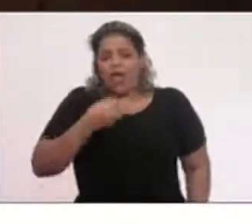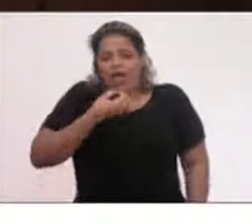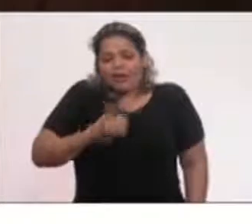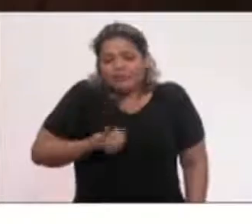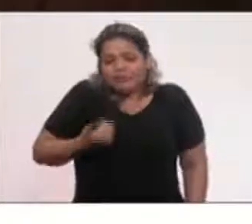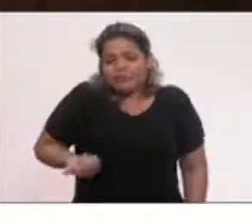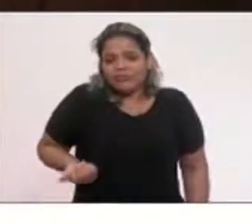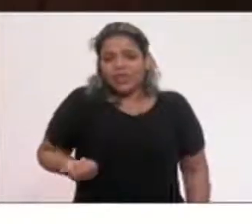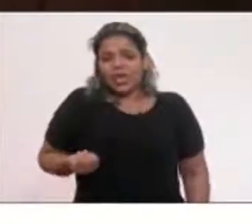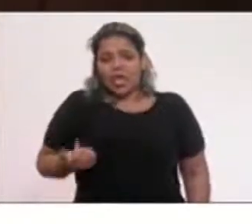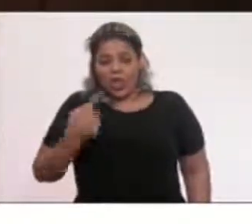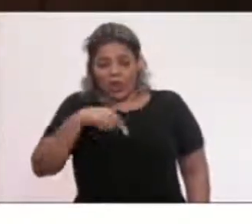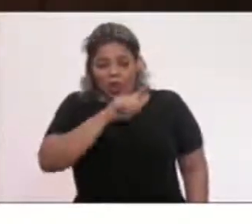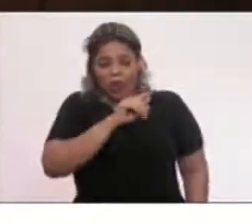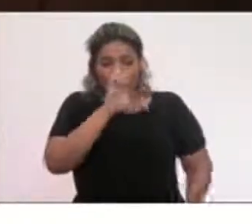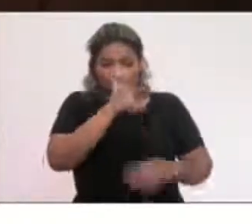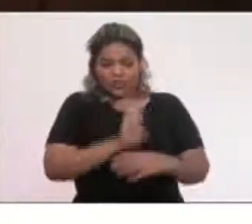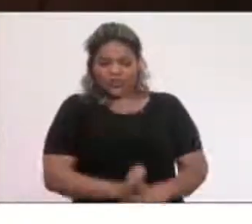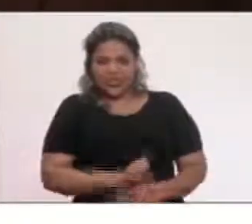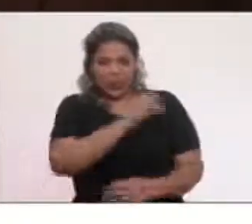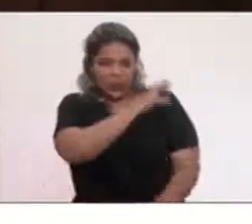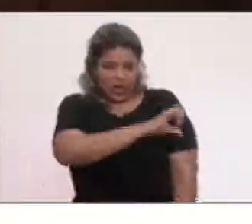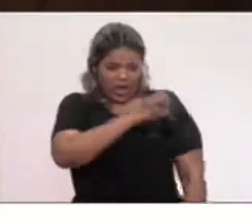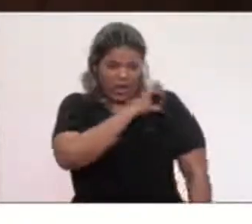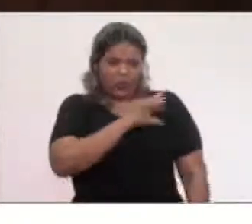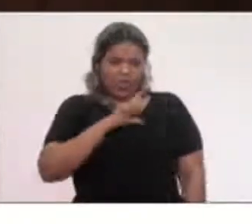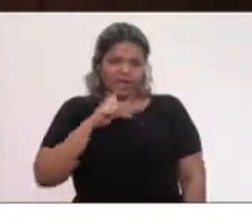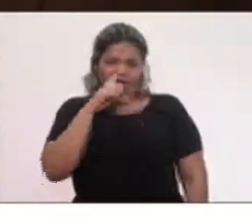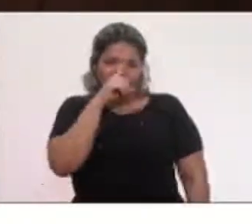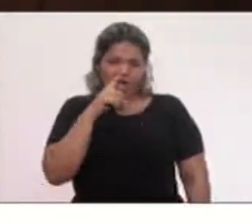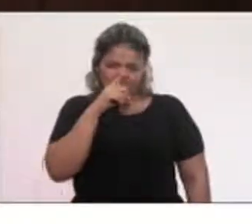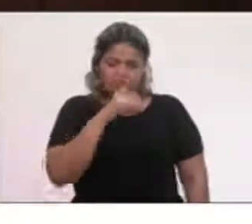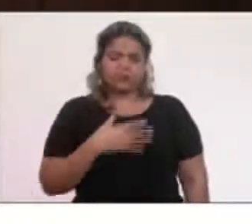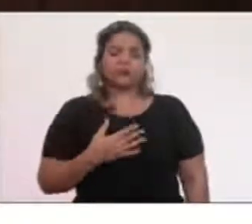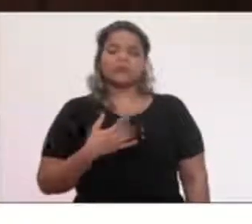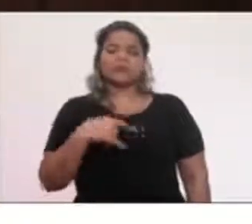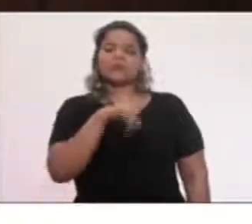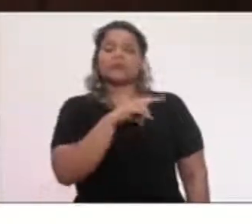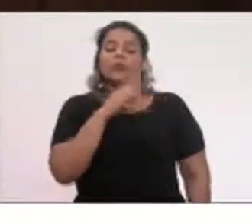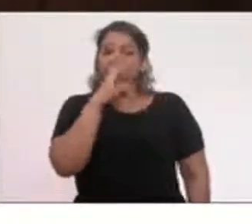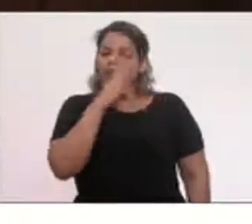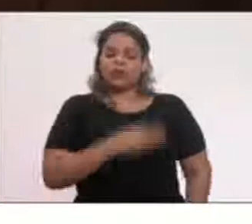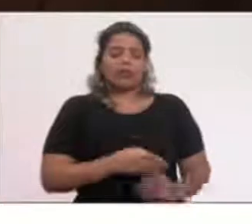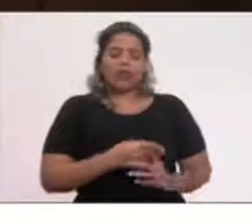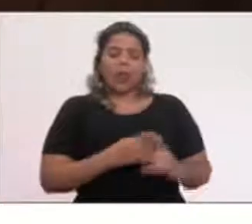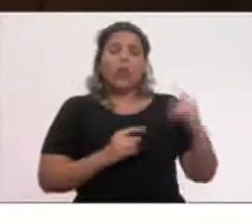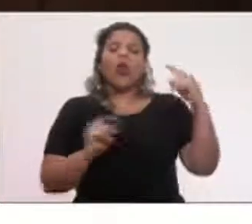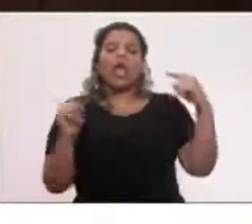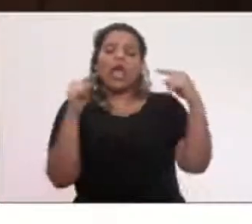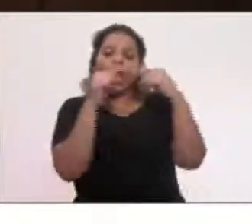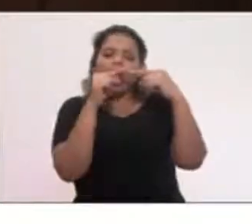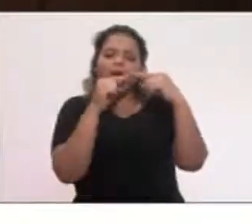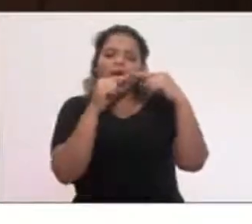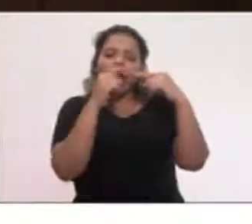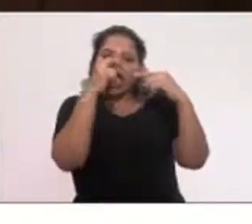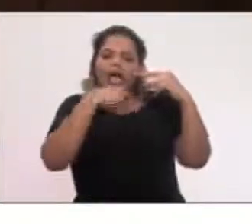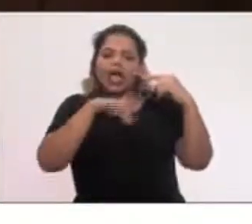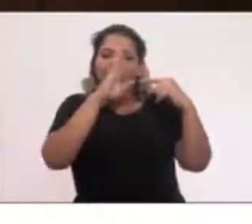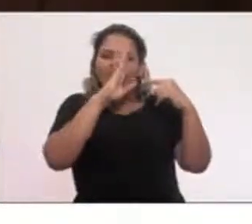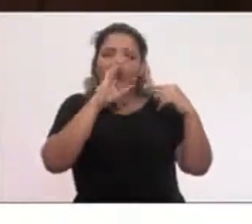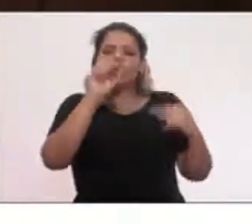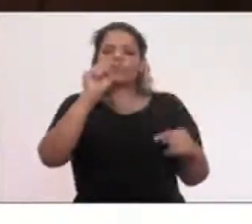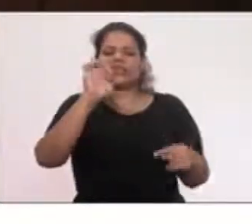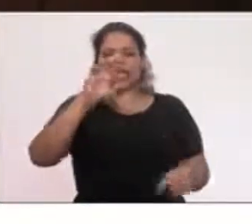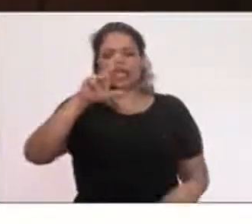públicos. O estado do Rio de Janeiro se encontrava numa crise diretamente relacionada aos desmandos do governo